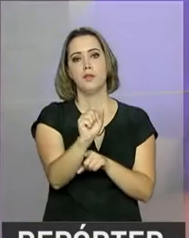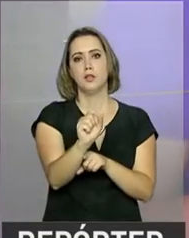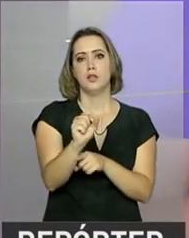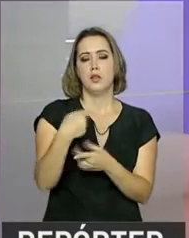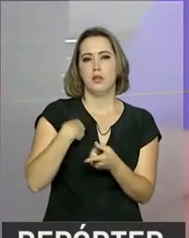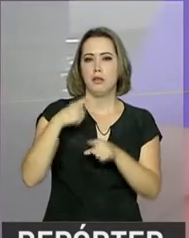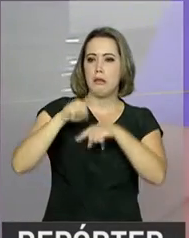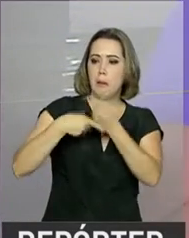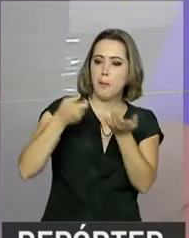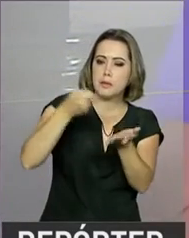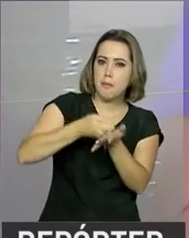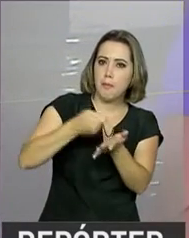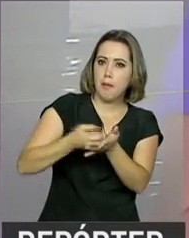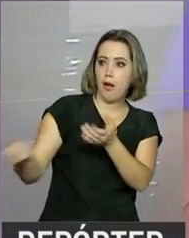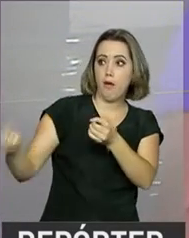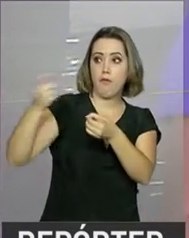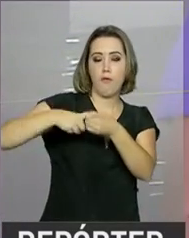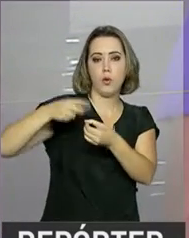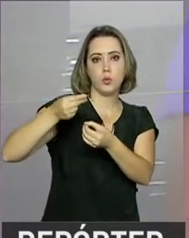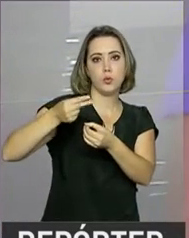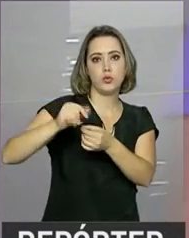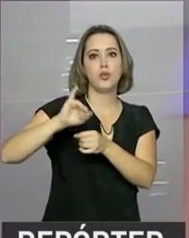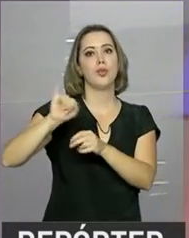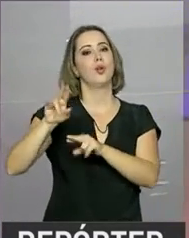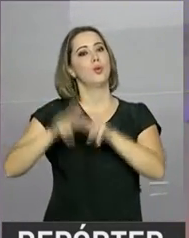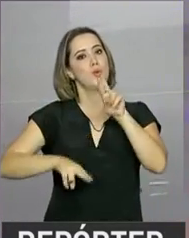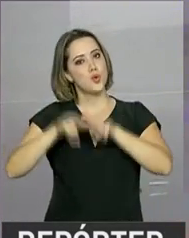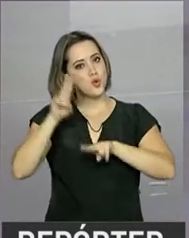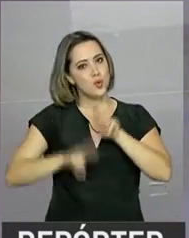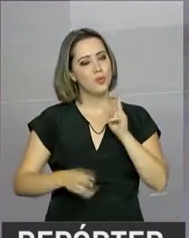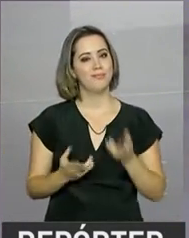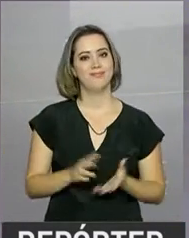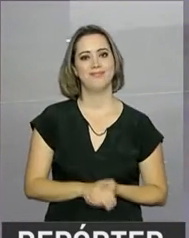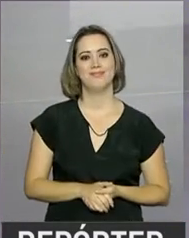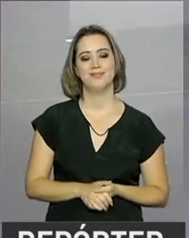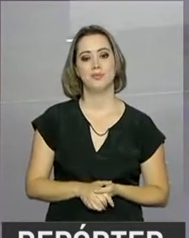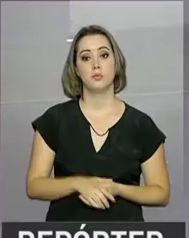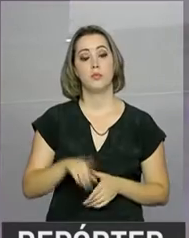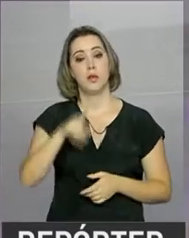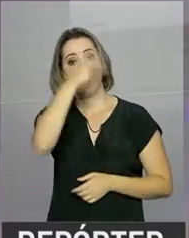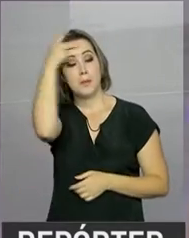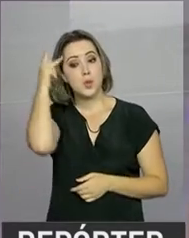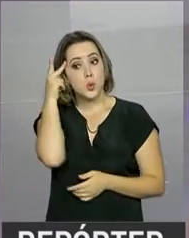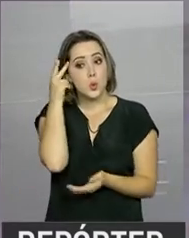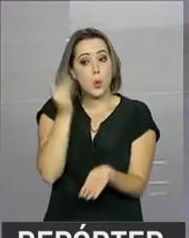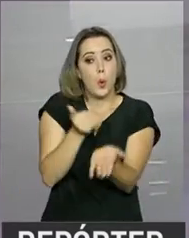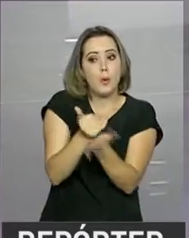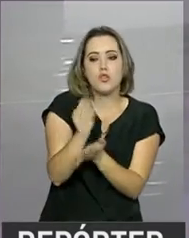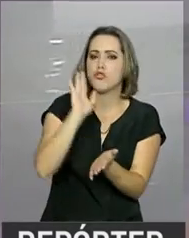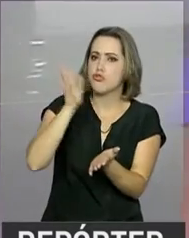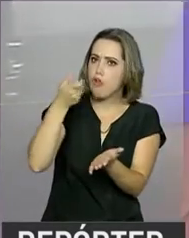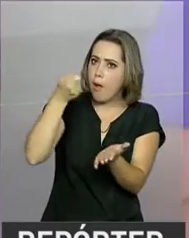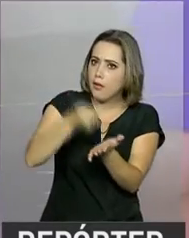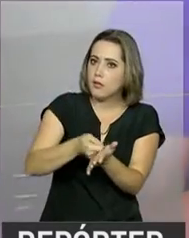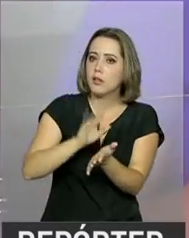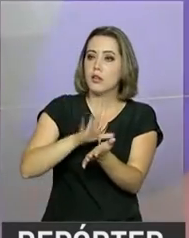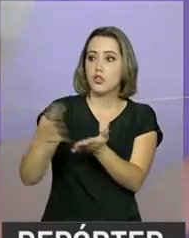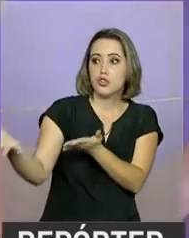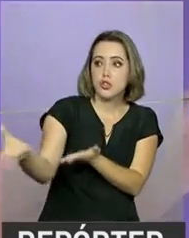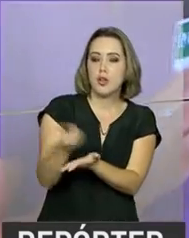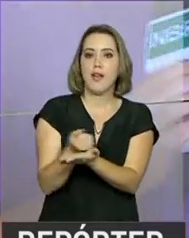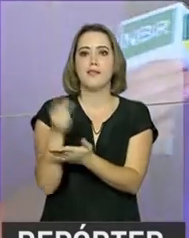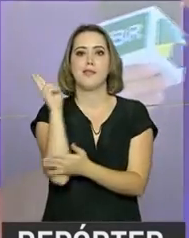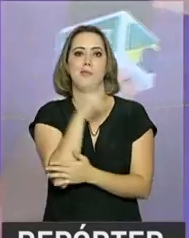começam a ser pagas em junho voltamos com você e quem entregar primeiro tem mais chances de receber logo na 9ª brigada